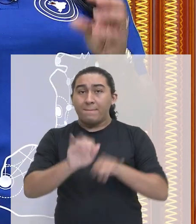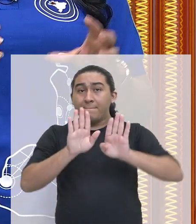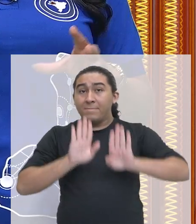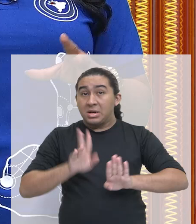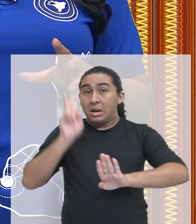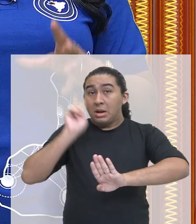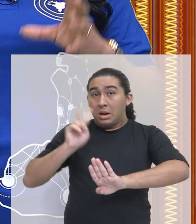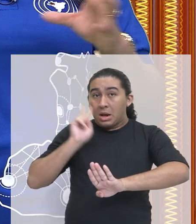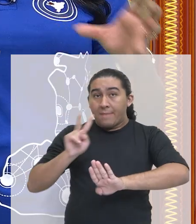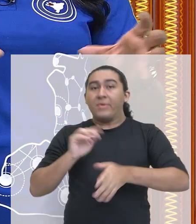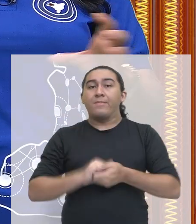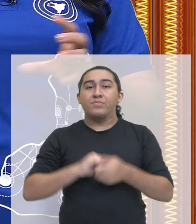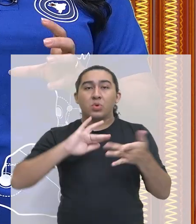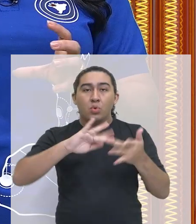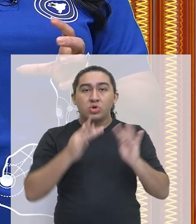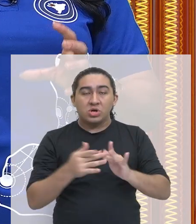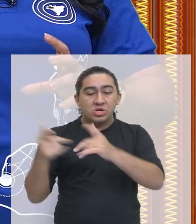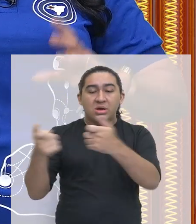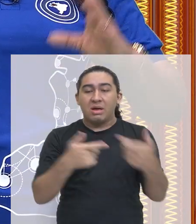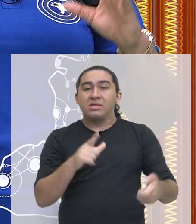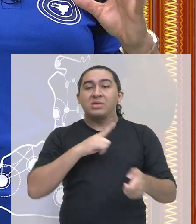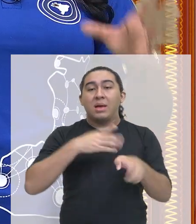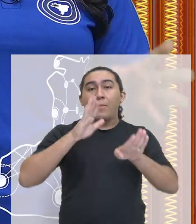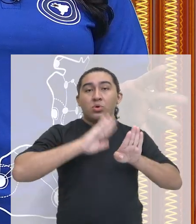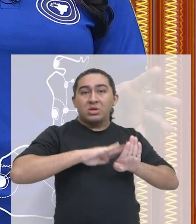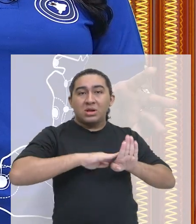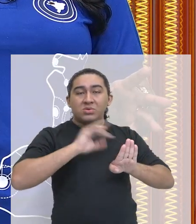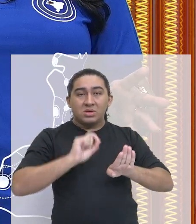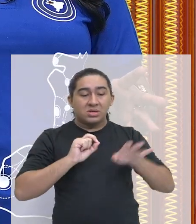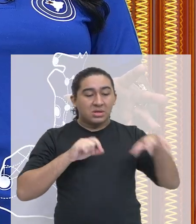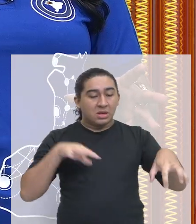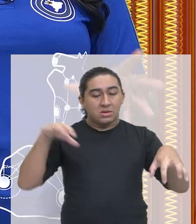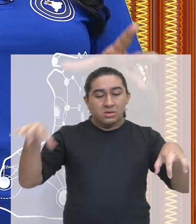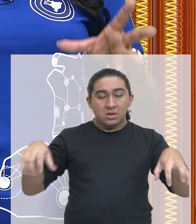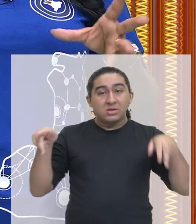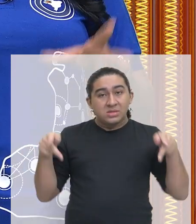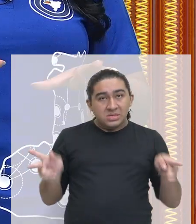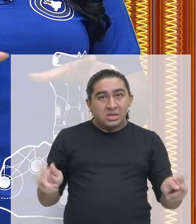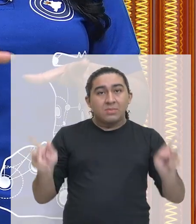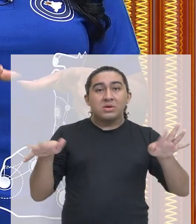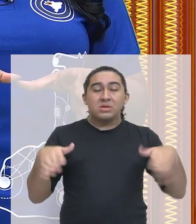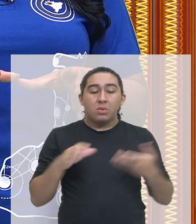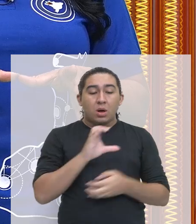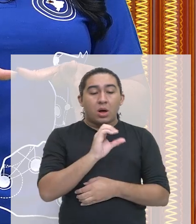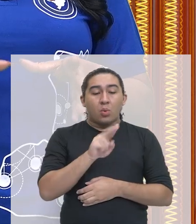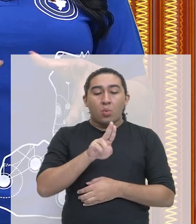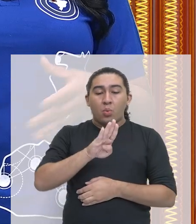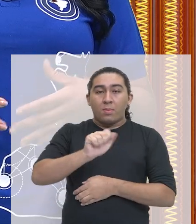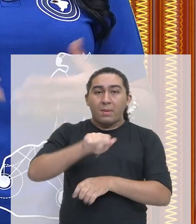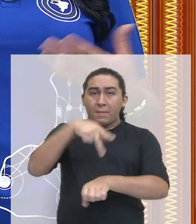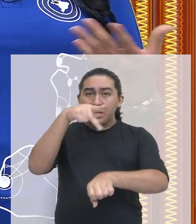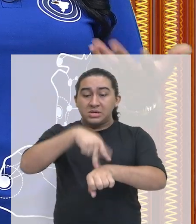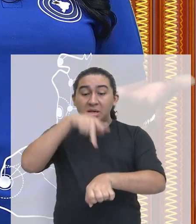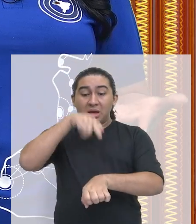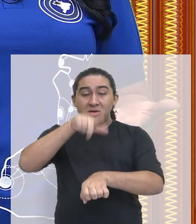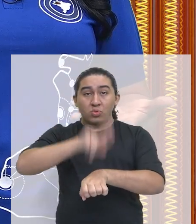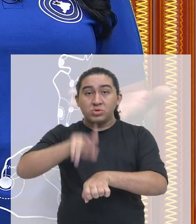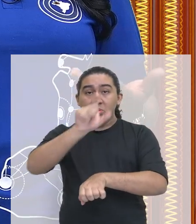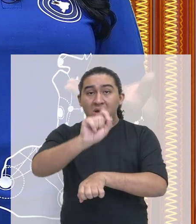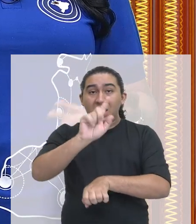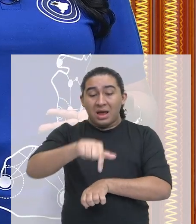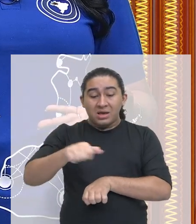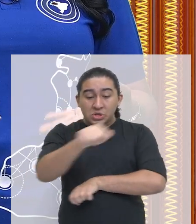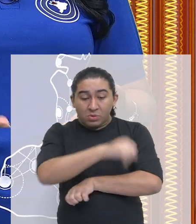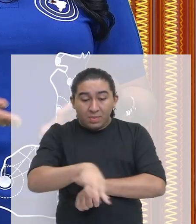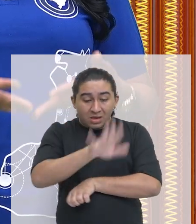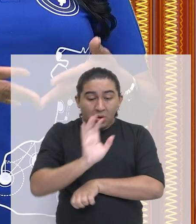que, contexto de Guerra Fria, eu vou ter sempre por trás Estados Unidos e União Soviética. Então, a Cuba, neste momento, vai ser usada como